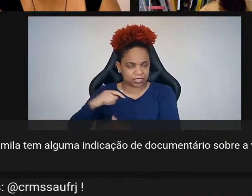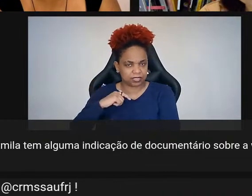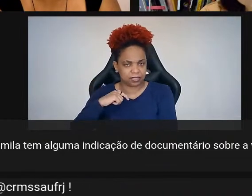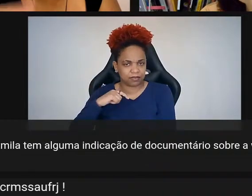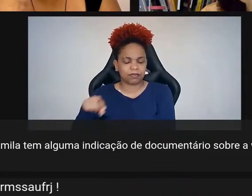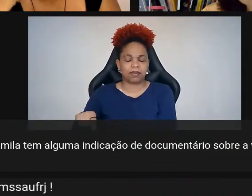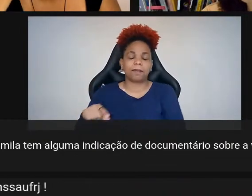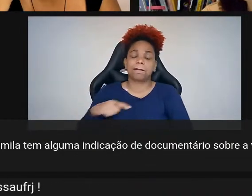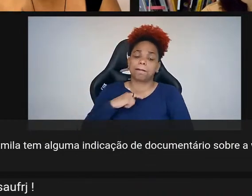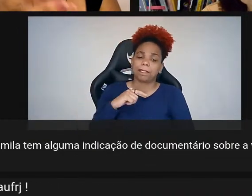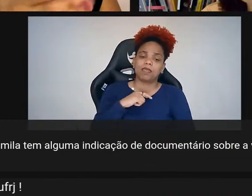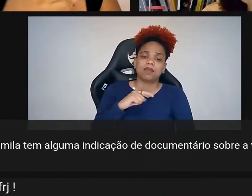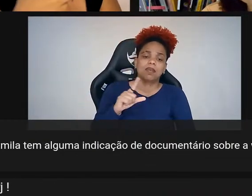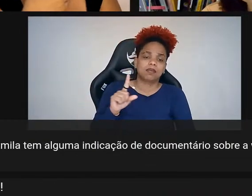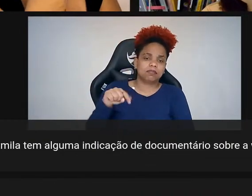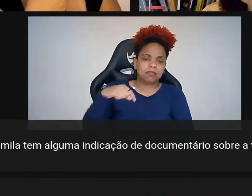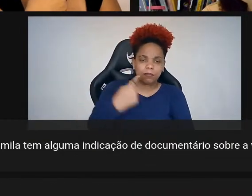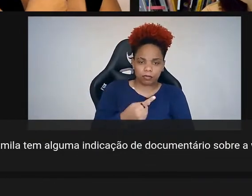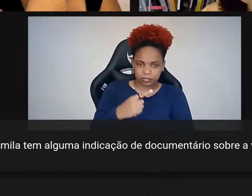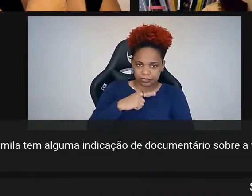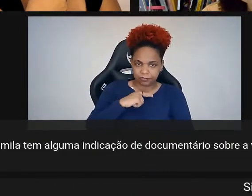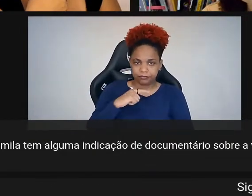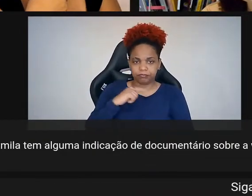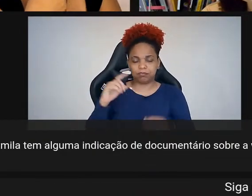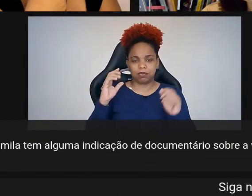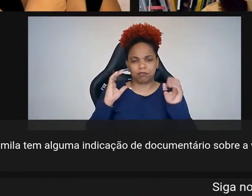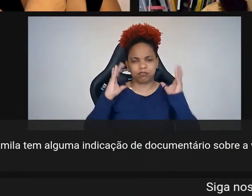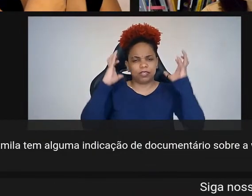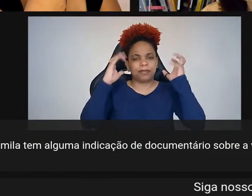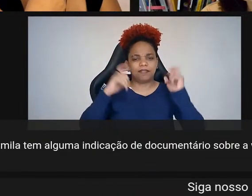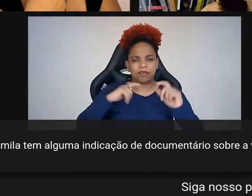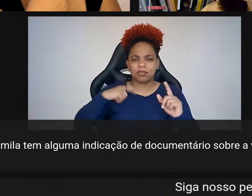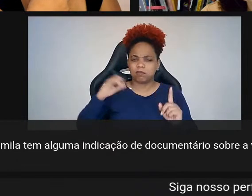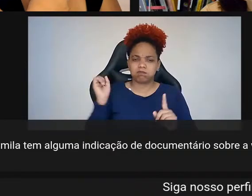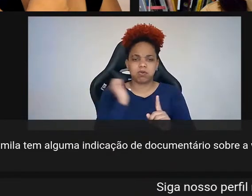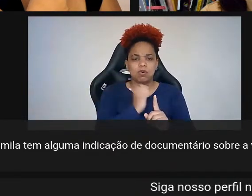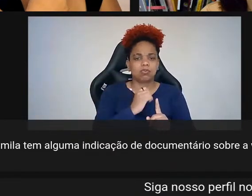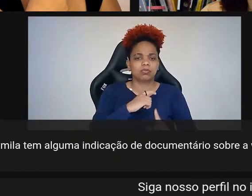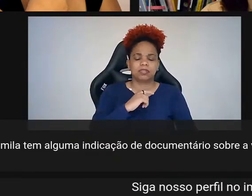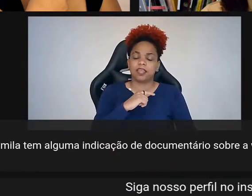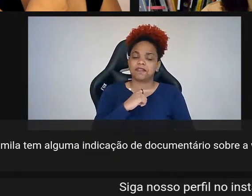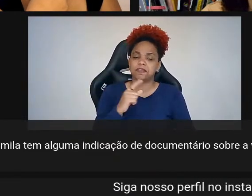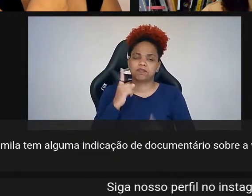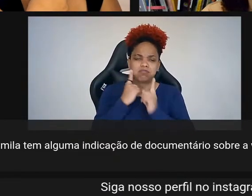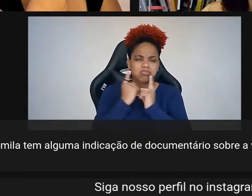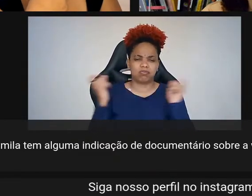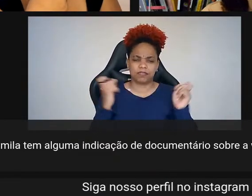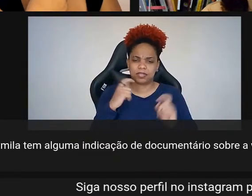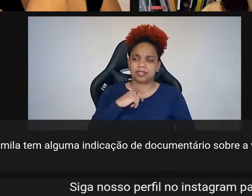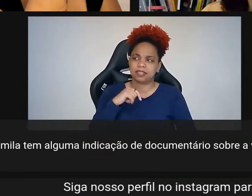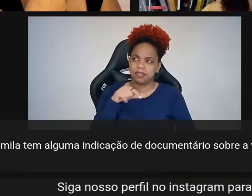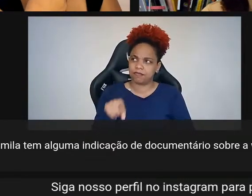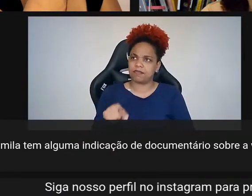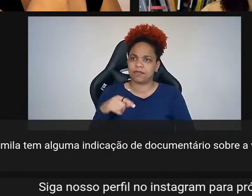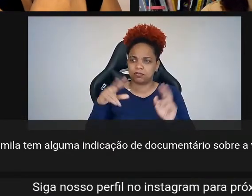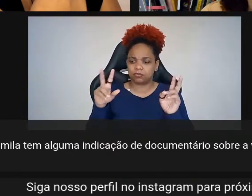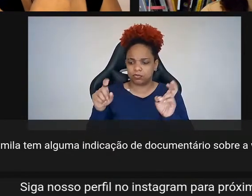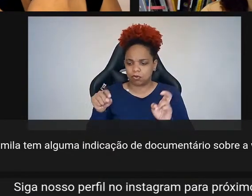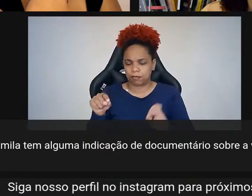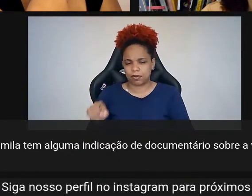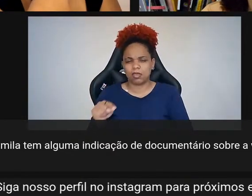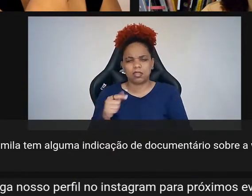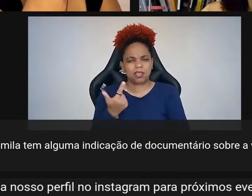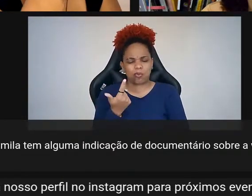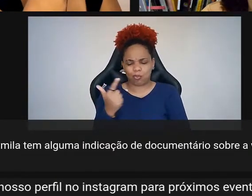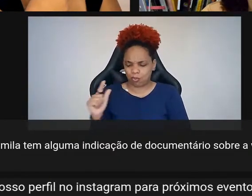de Marielle Franco. Acho que também é uma cineasta a ser bem procurada. E tô pensando, ah, tem muitas